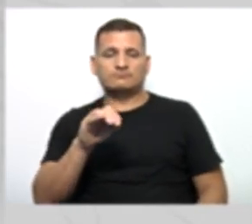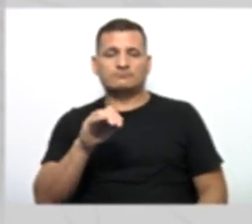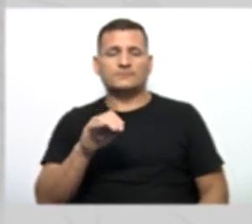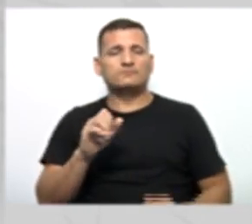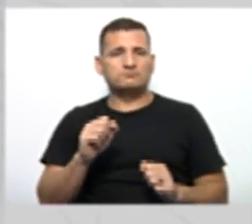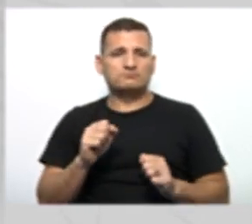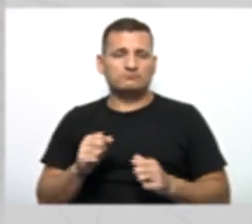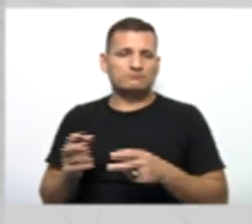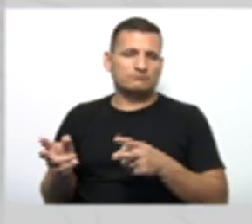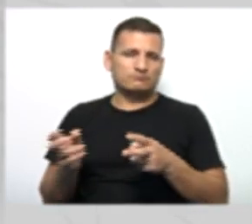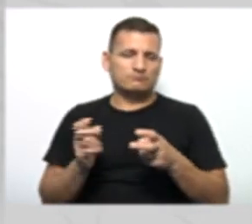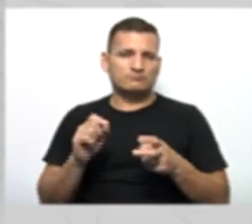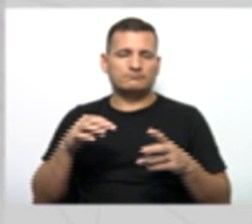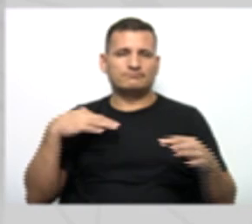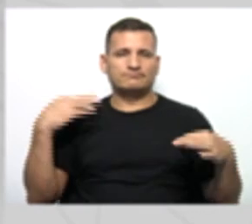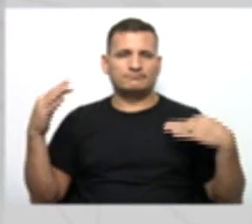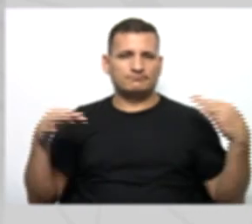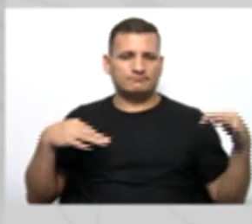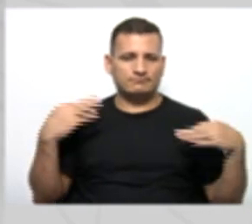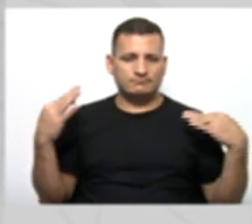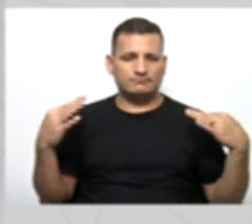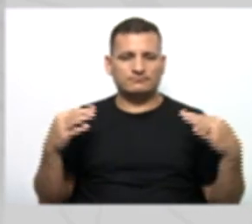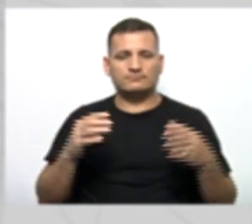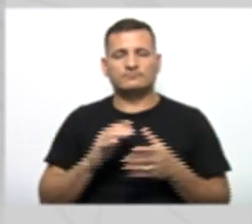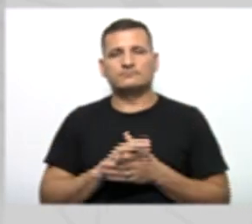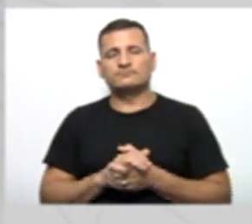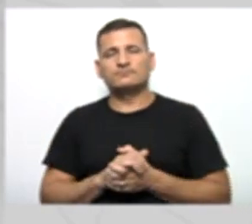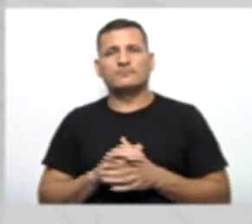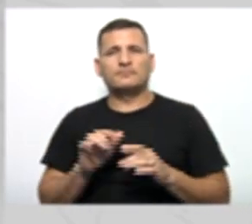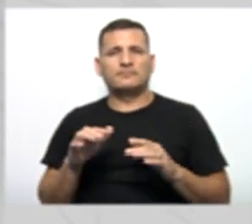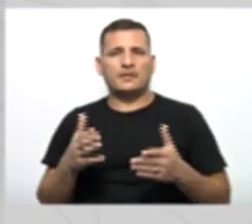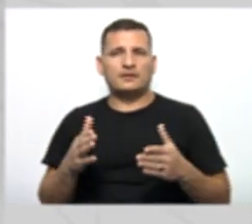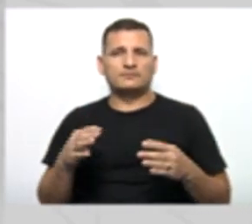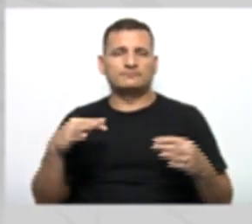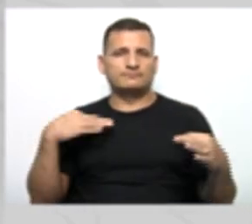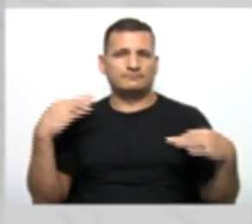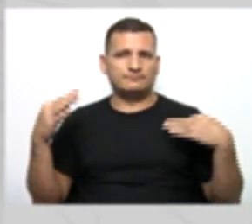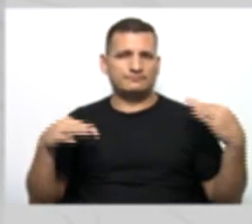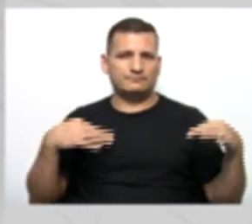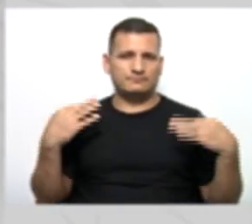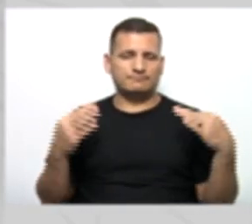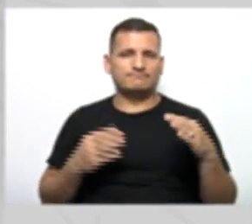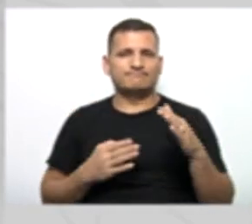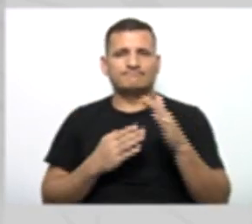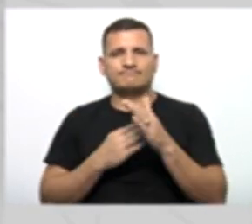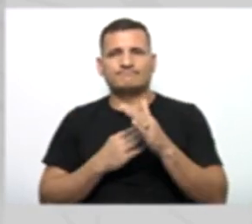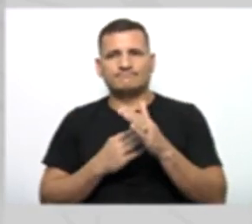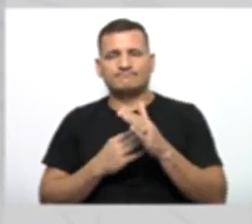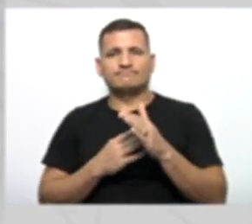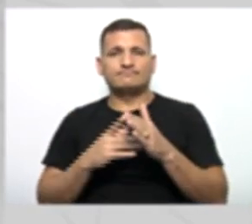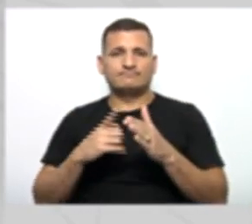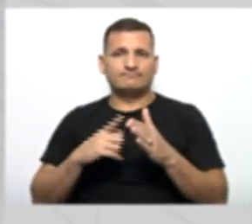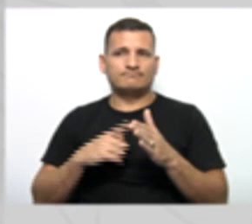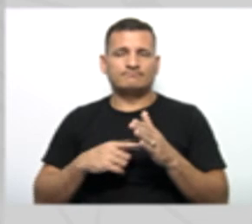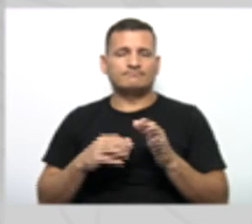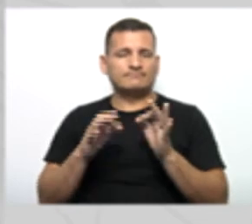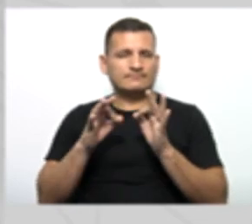do ecoturismo. Só que essa exploração de ecoturismo ela é bem restrita, tem que ser bem